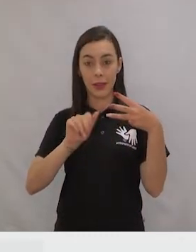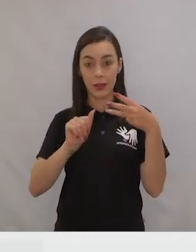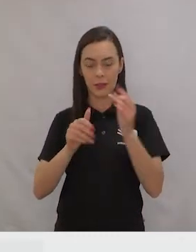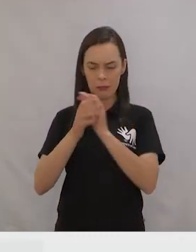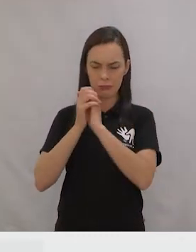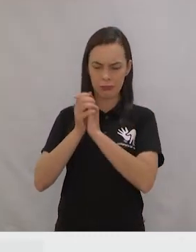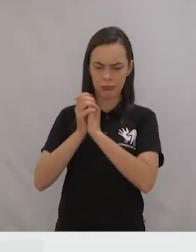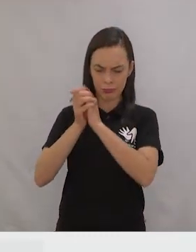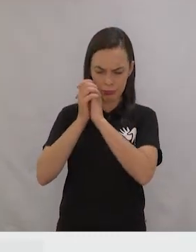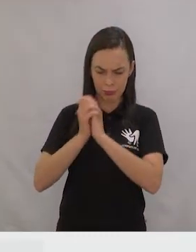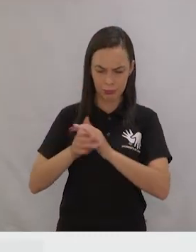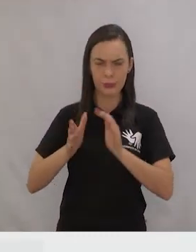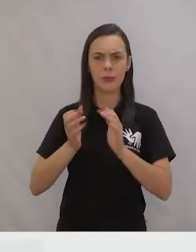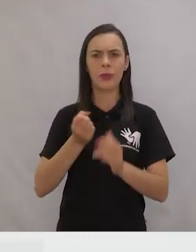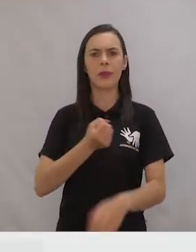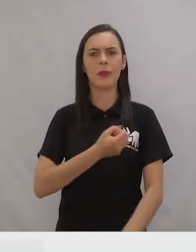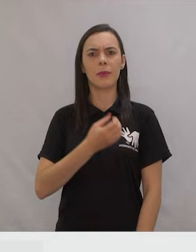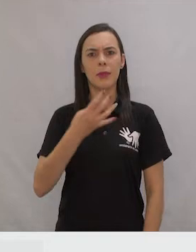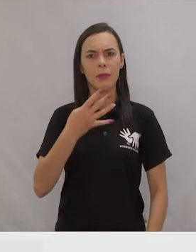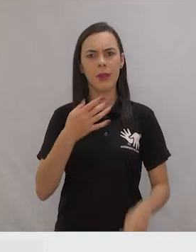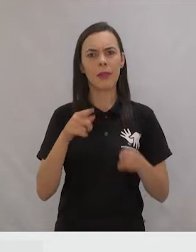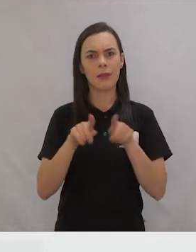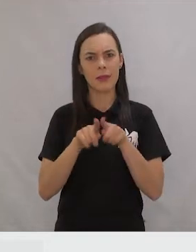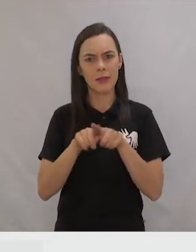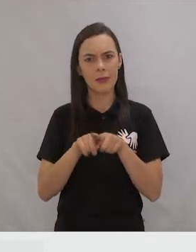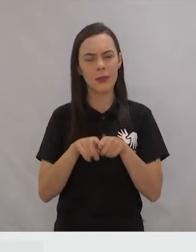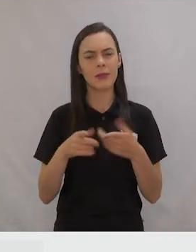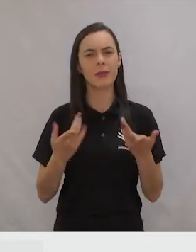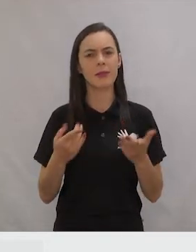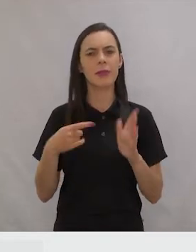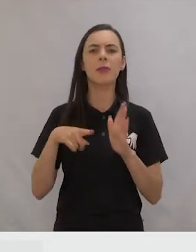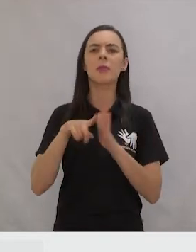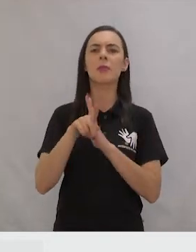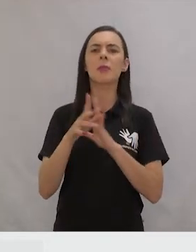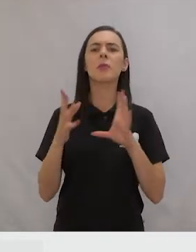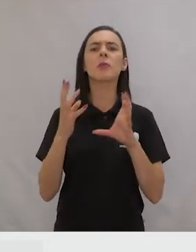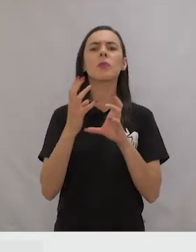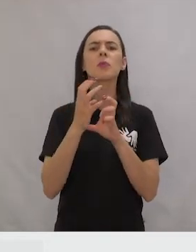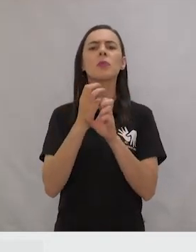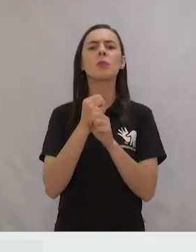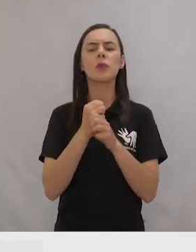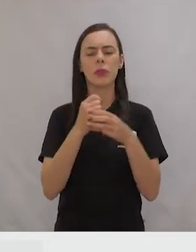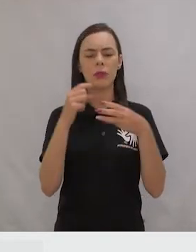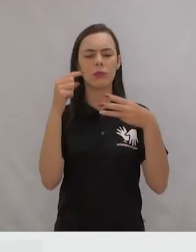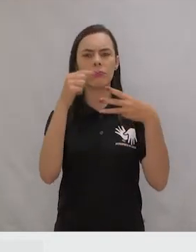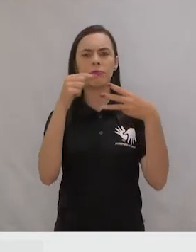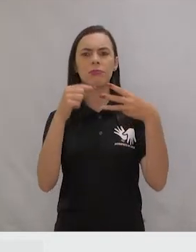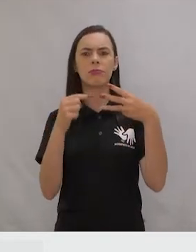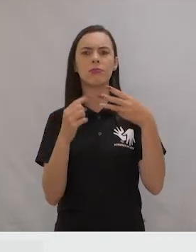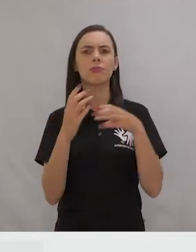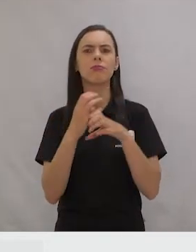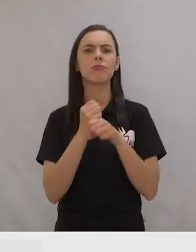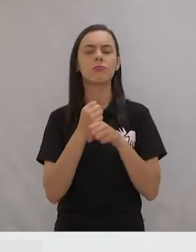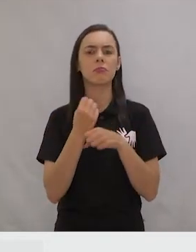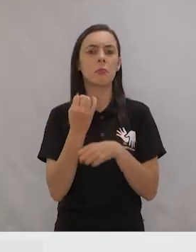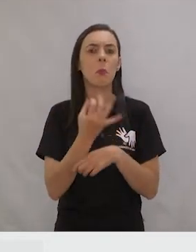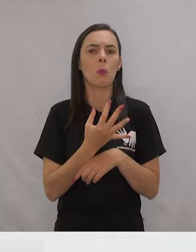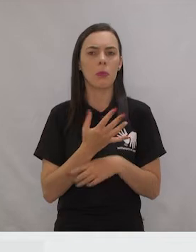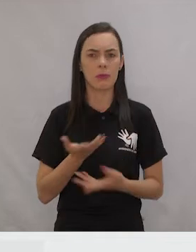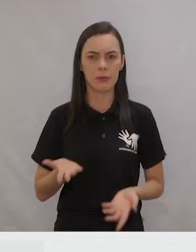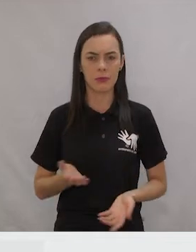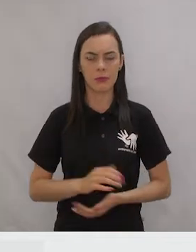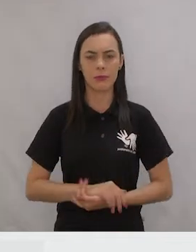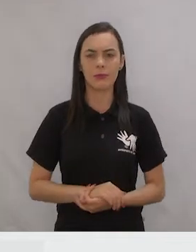também. Qual é o total de pontos que os amigos fizeram juntos? Então, olhem só.